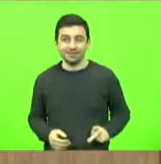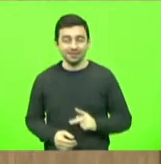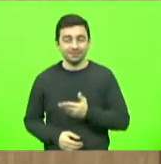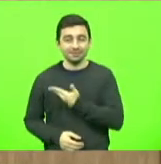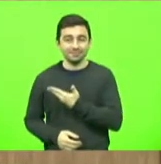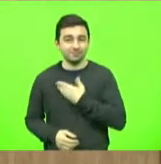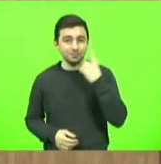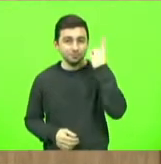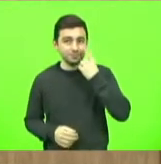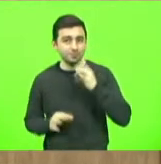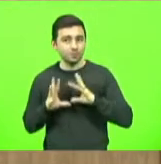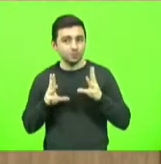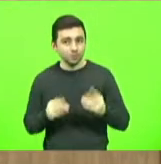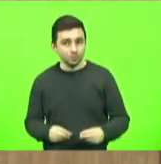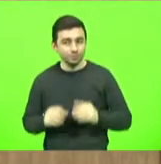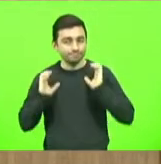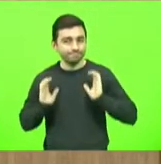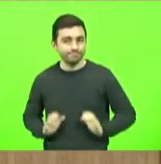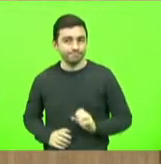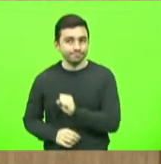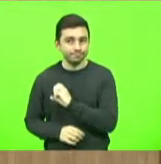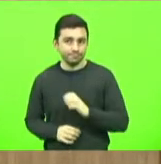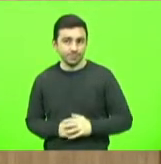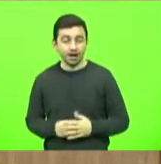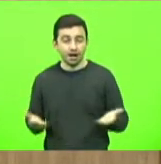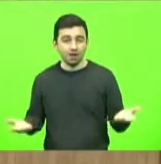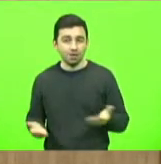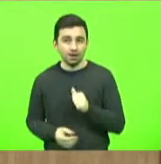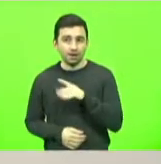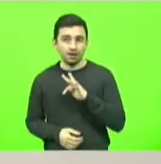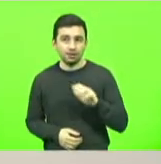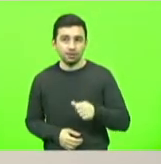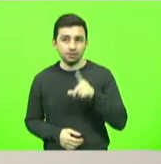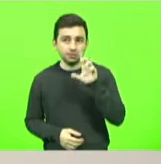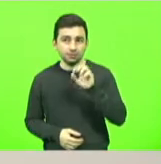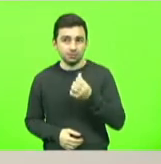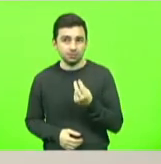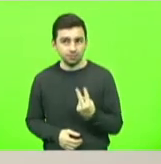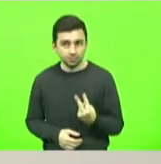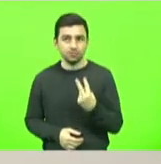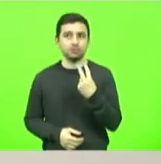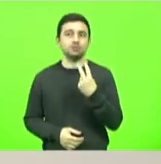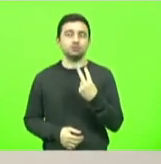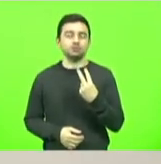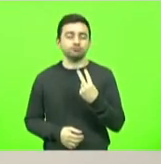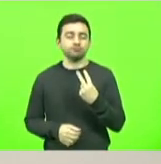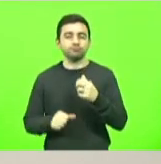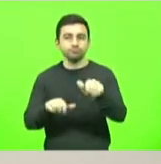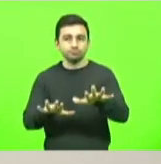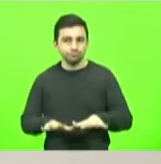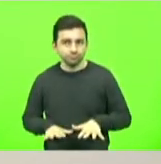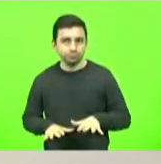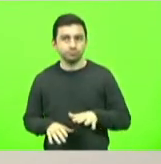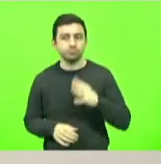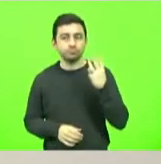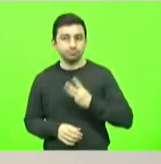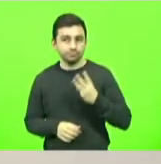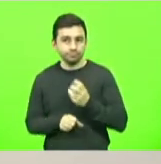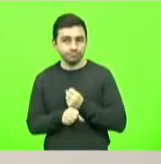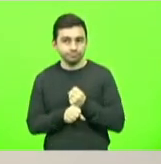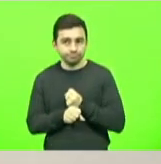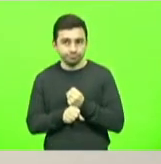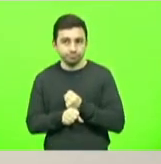catarinenses. Ata da centésima décima segunda sessão ordinária da terceira sessão